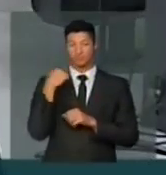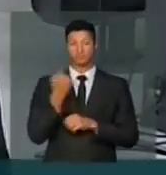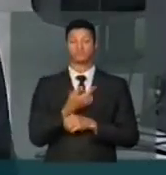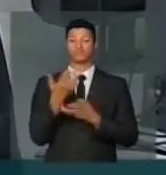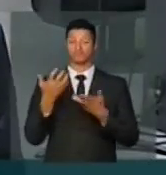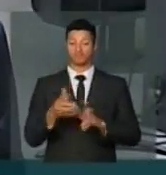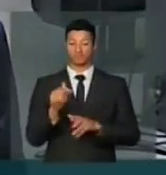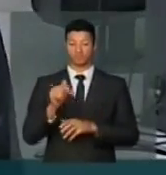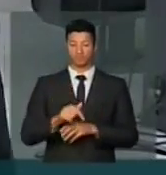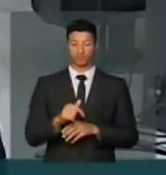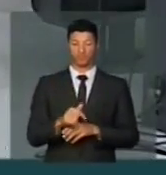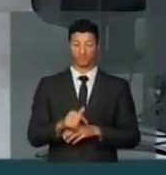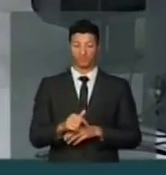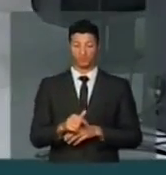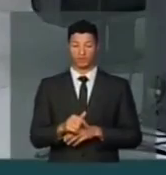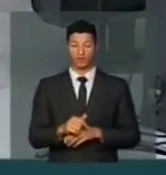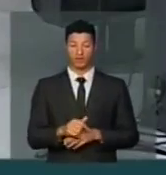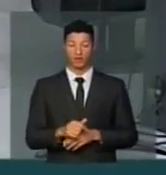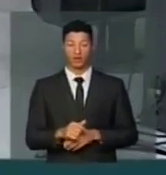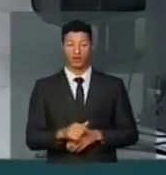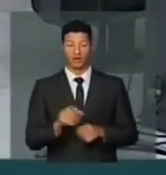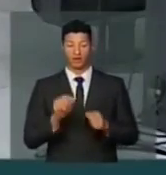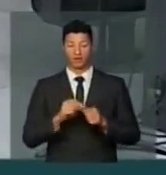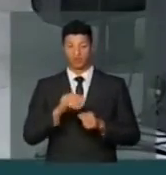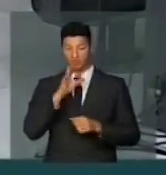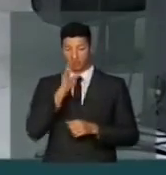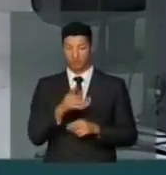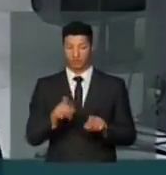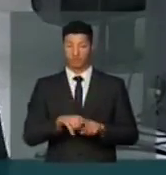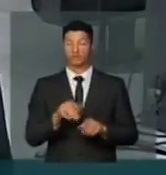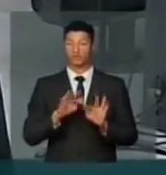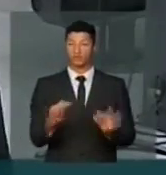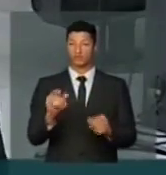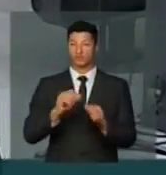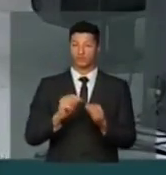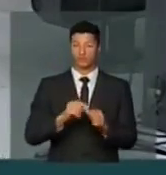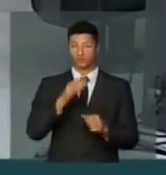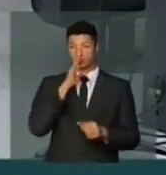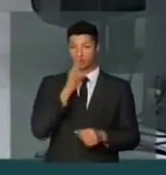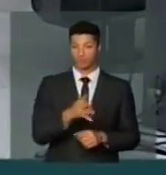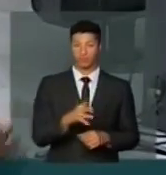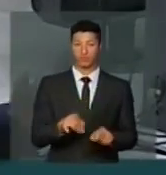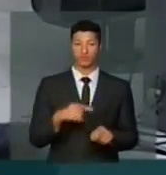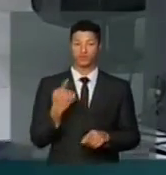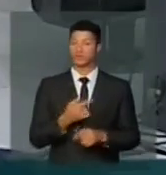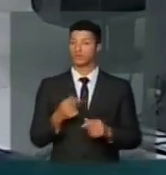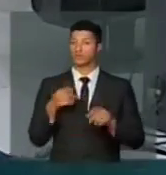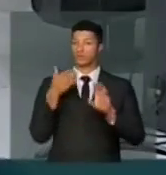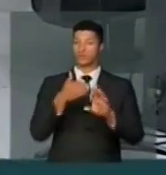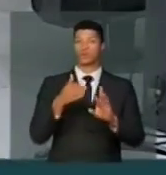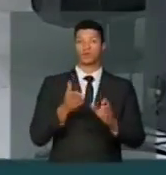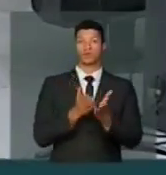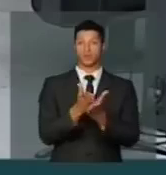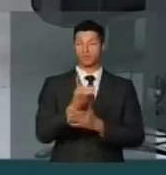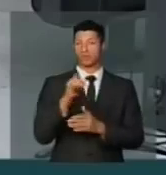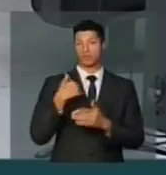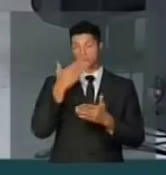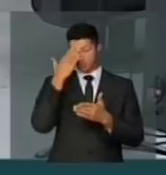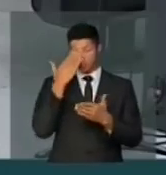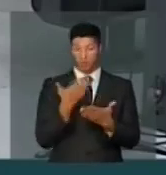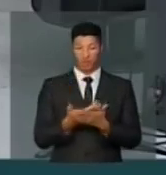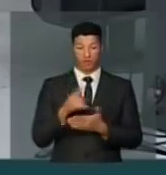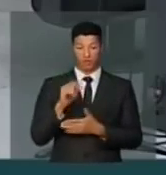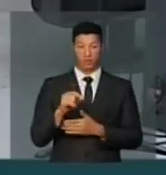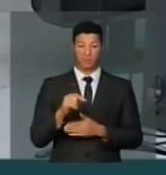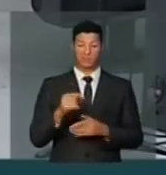não queremos aqui ser a oposição que simplesmente faz a crítica, que simplesmente faz a acusação e não aponta caminhos. Eu acredito